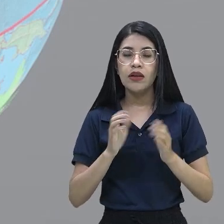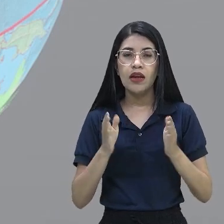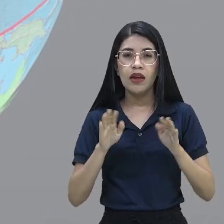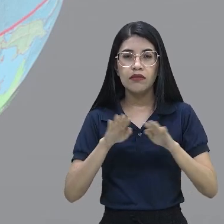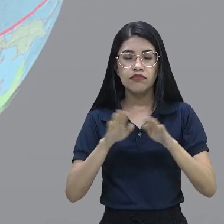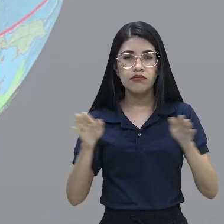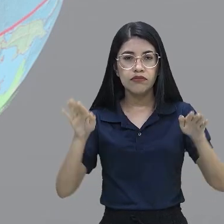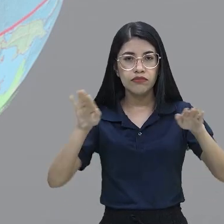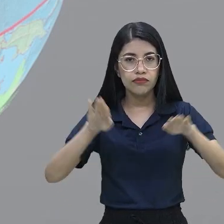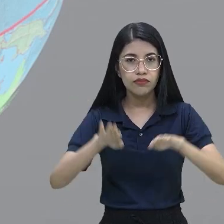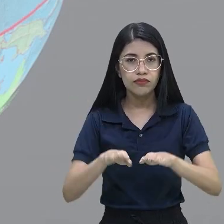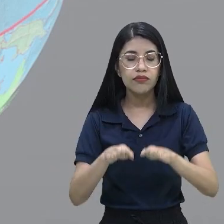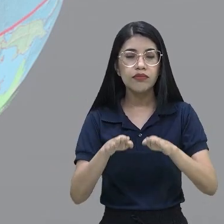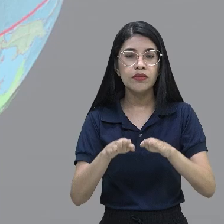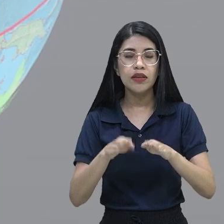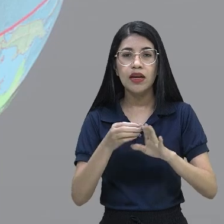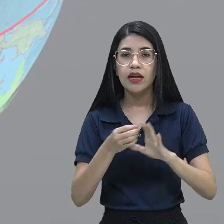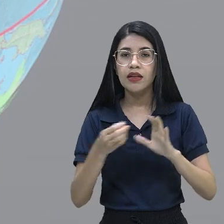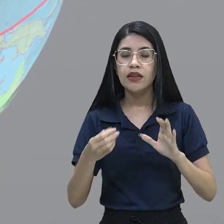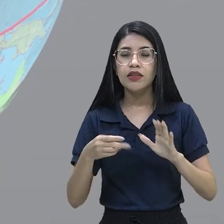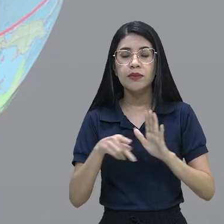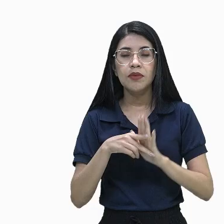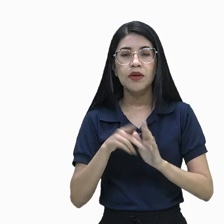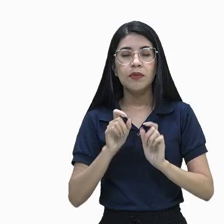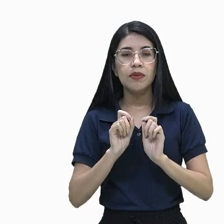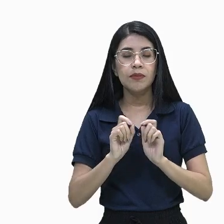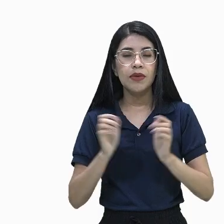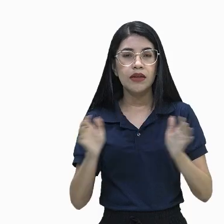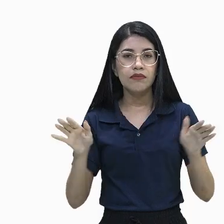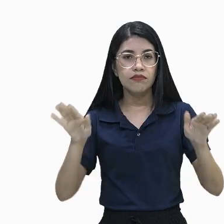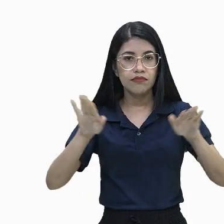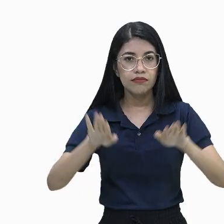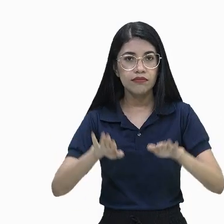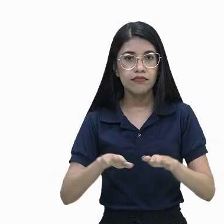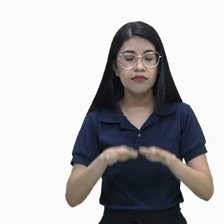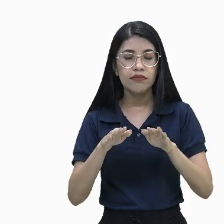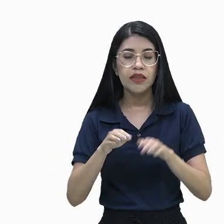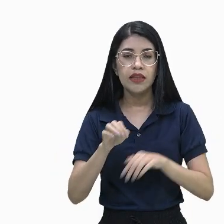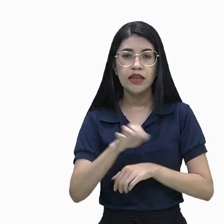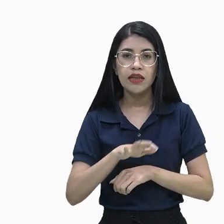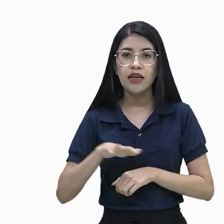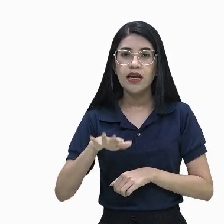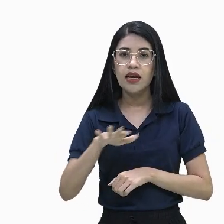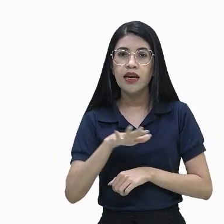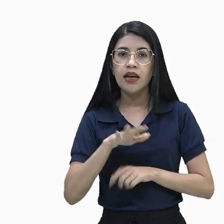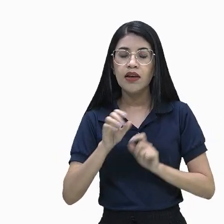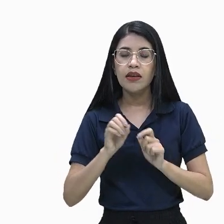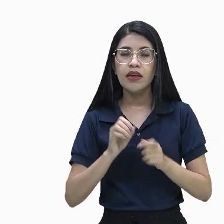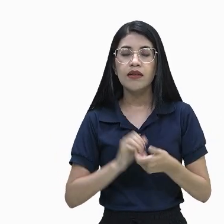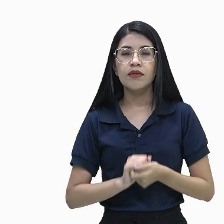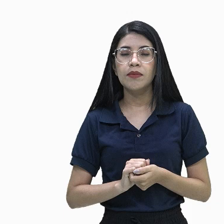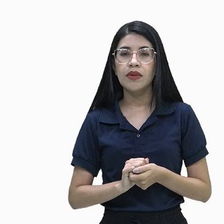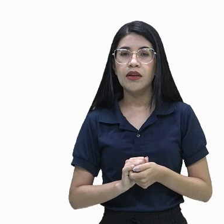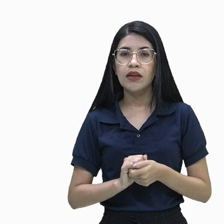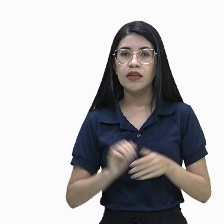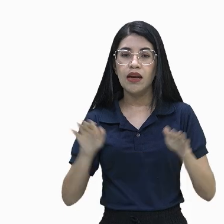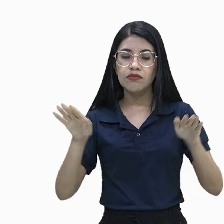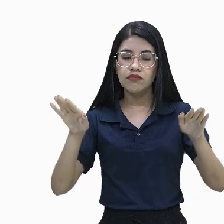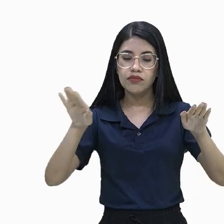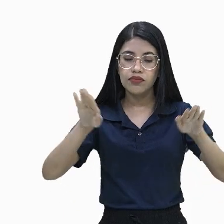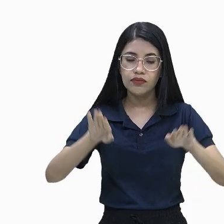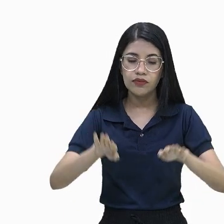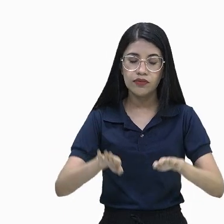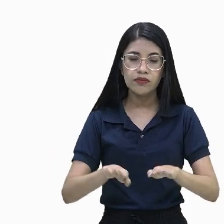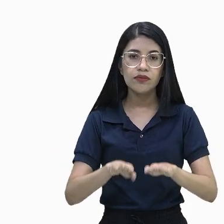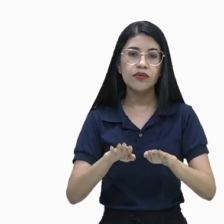depressões. Aí nós temos as características das depressões, tá bom? São terrenos menos elevados, né, do que os